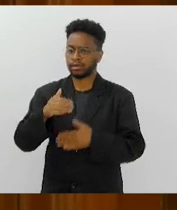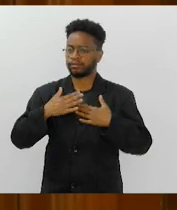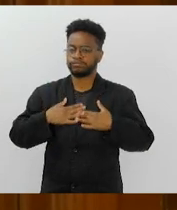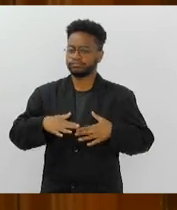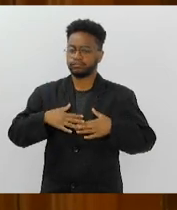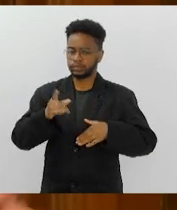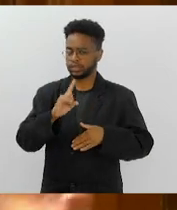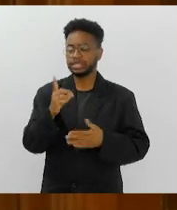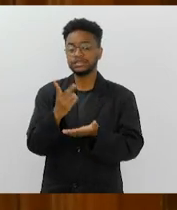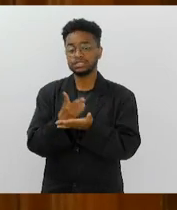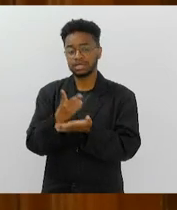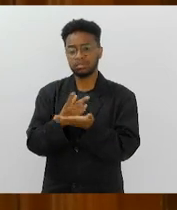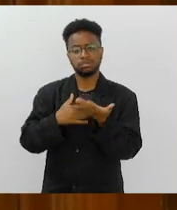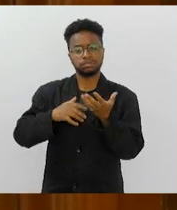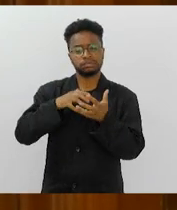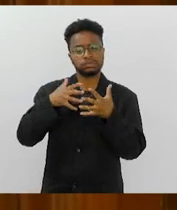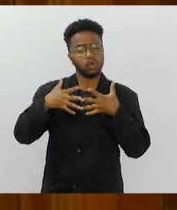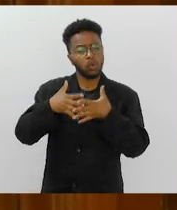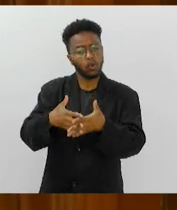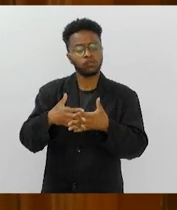complexo, mas que tragam